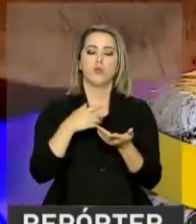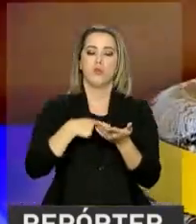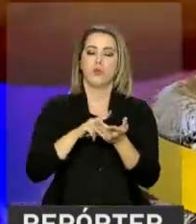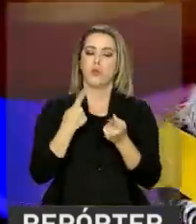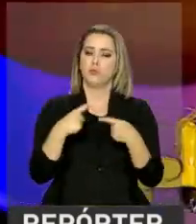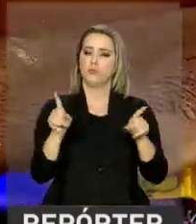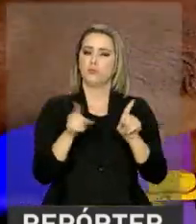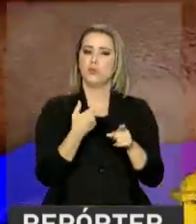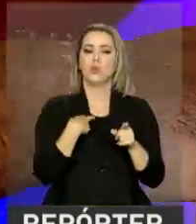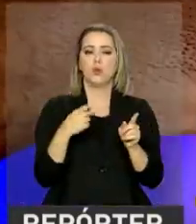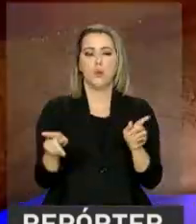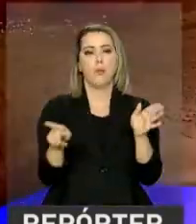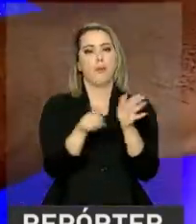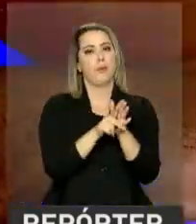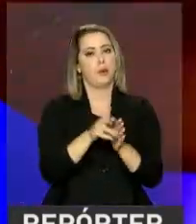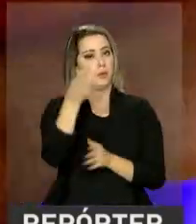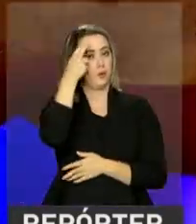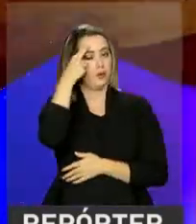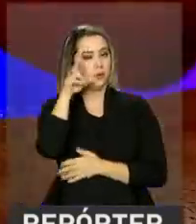cultura popular de Pernambuco.